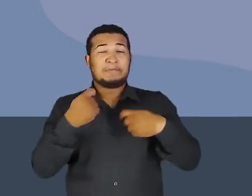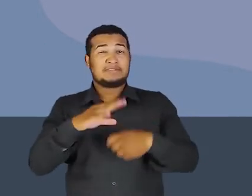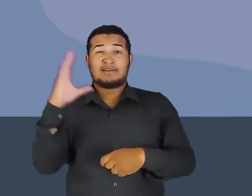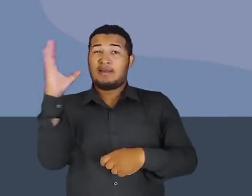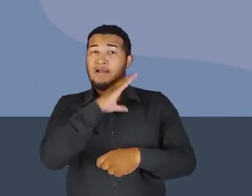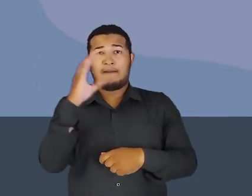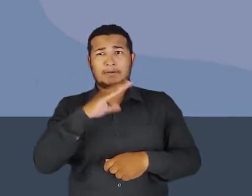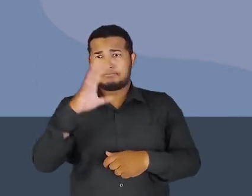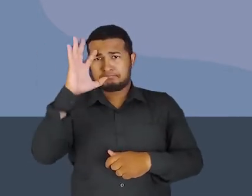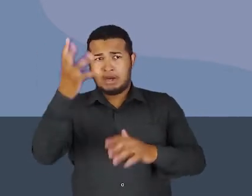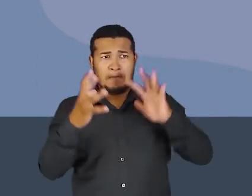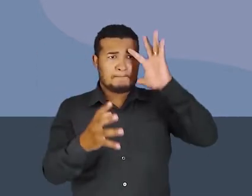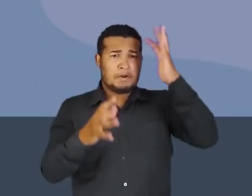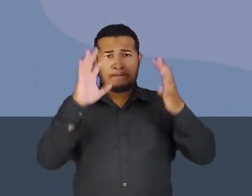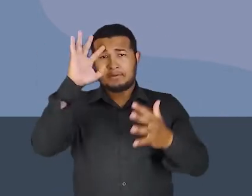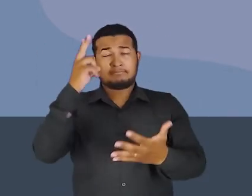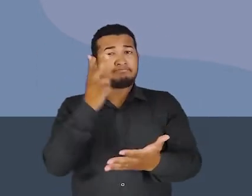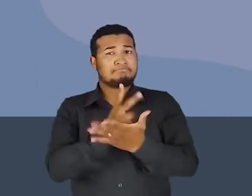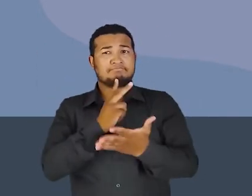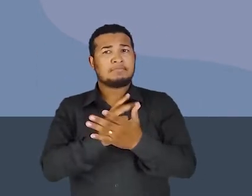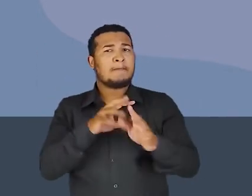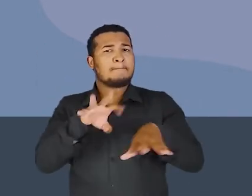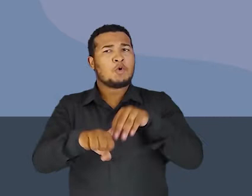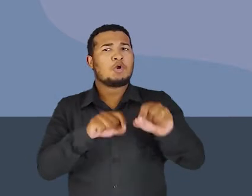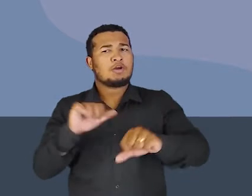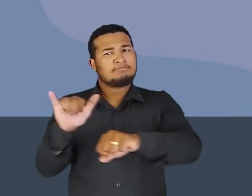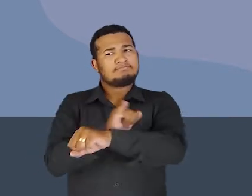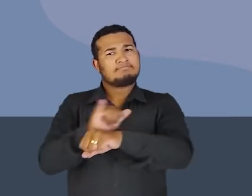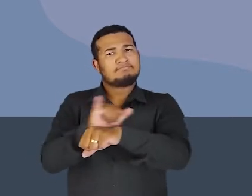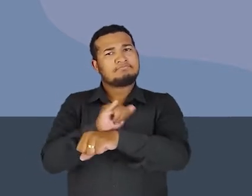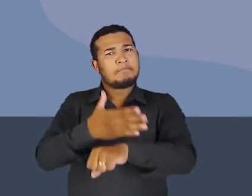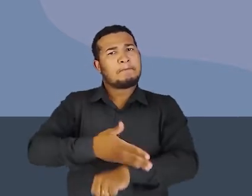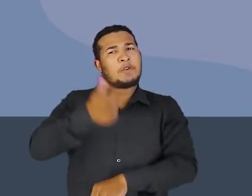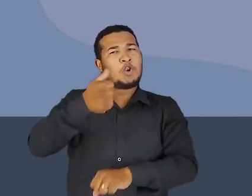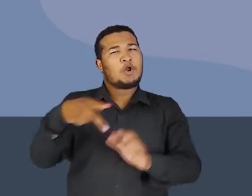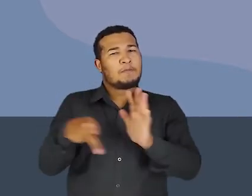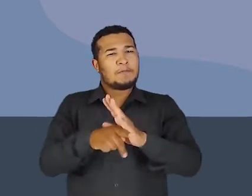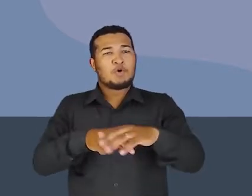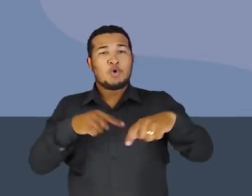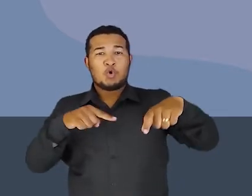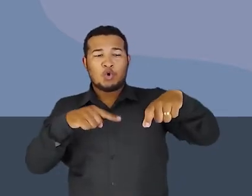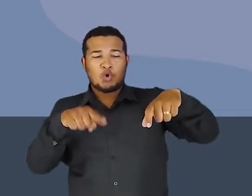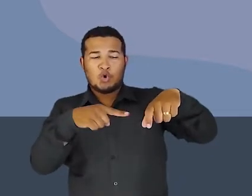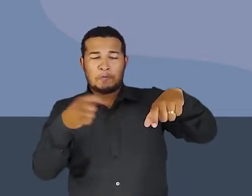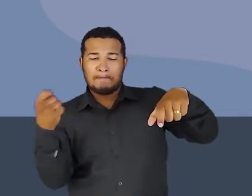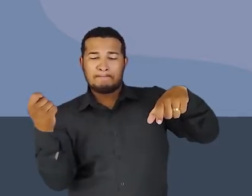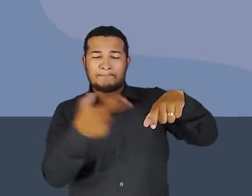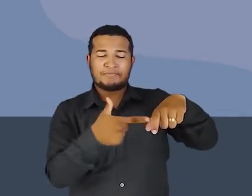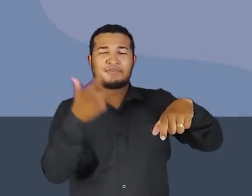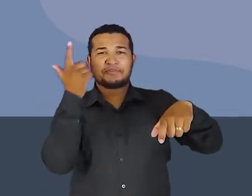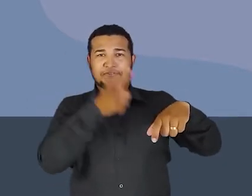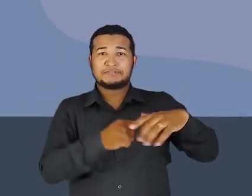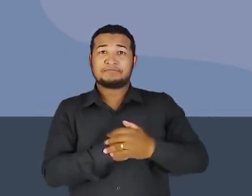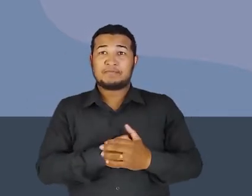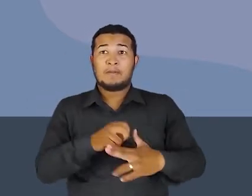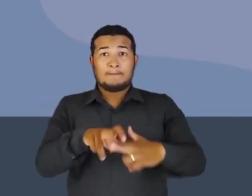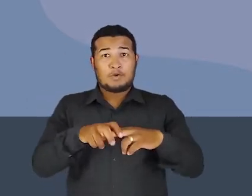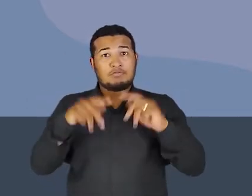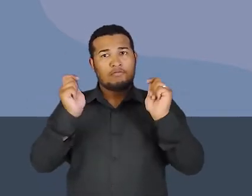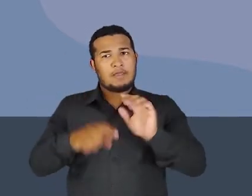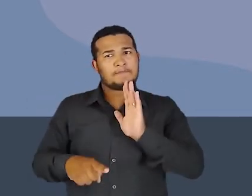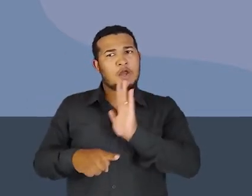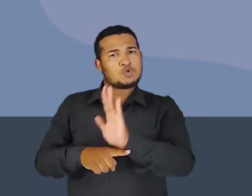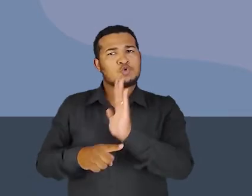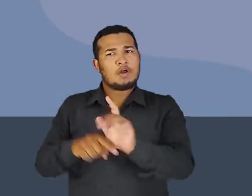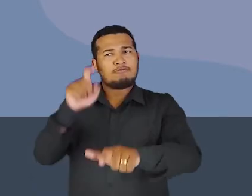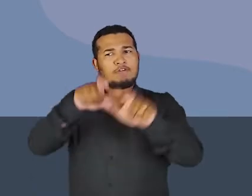rápidas, buscando sempre a melhor estratégia para chegar ao gol do adversário. Por isso, essa atividade é conhecida por ajudar as pessoas a ter uma